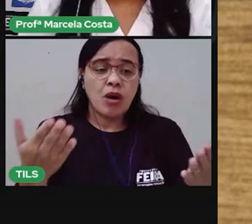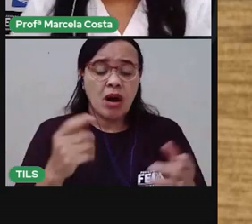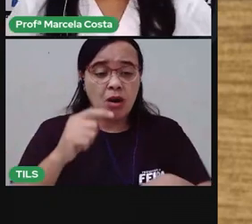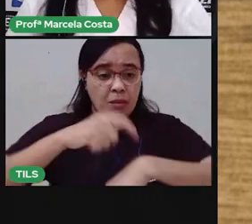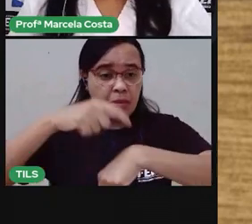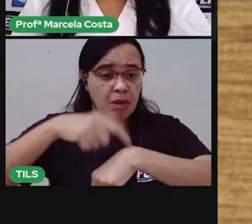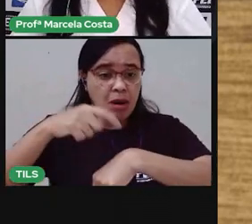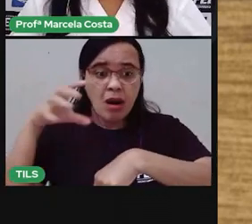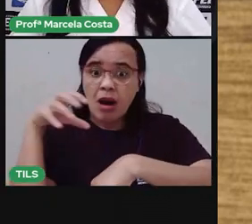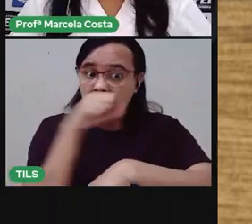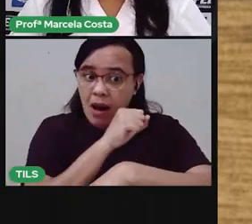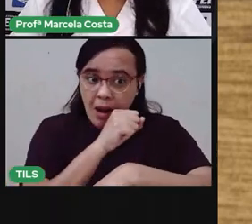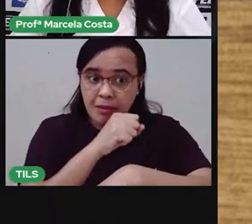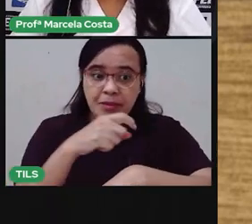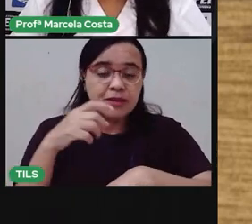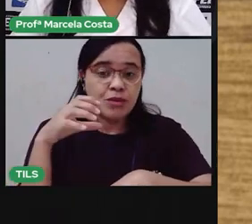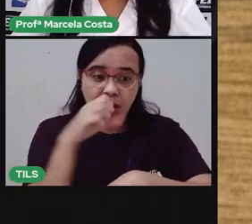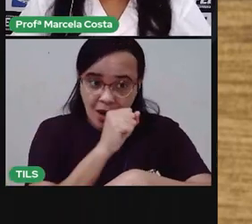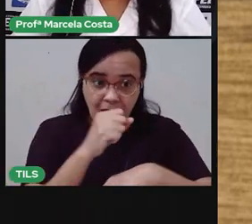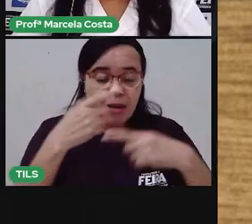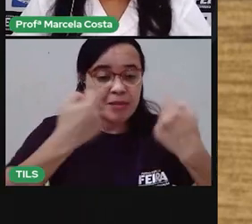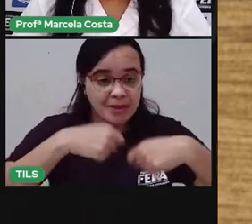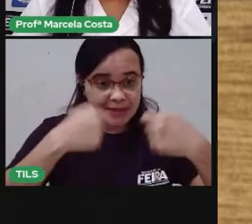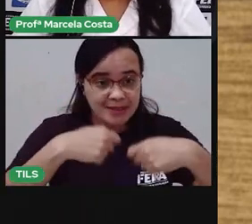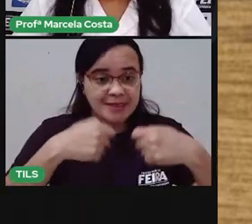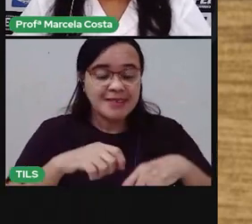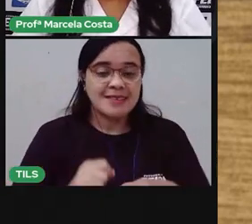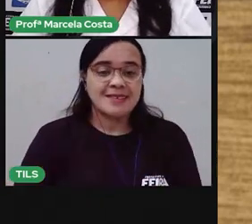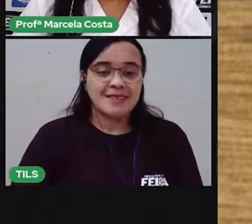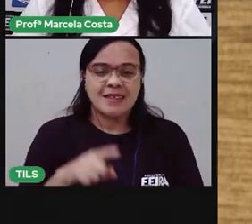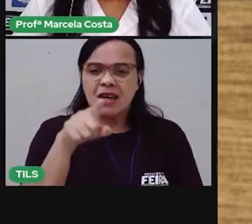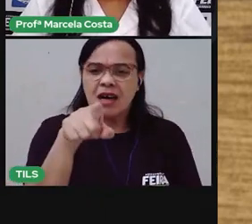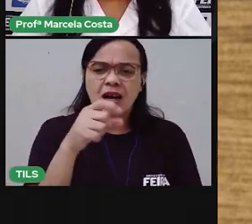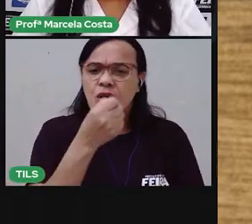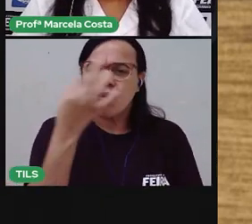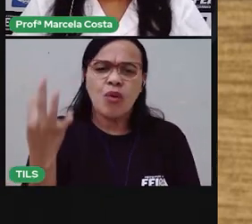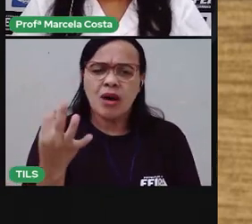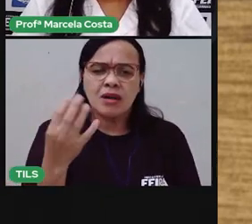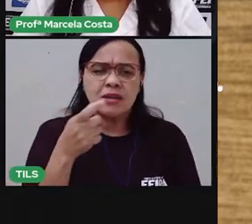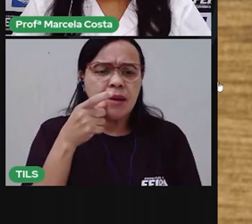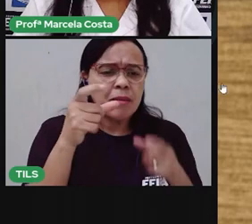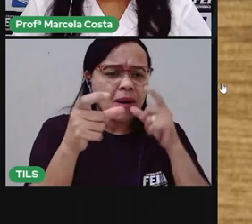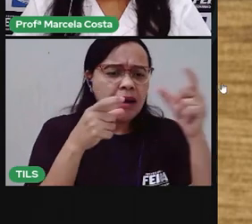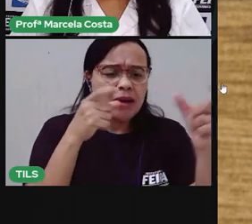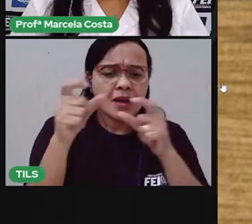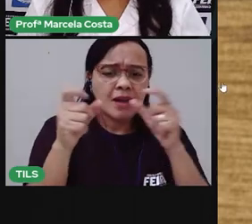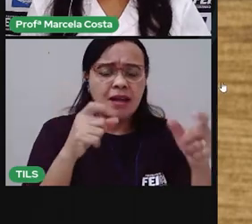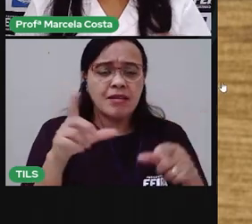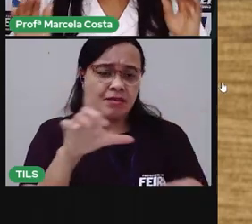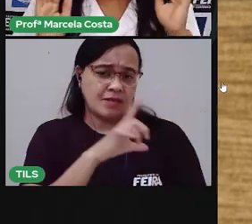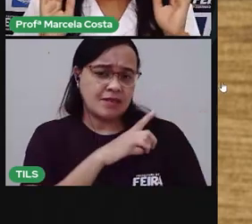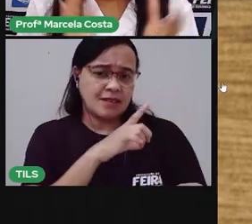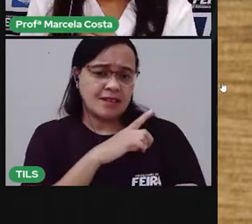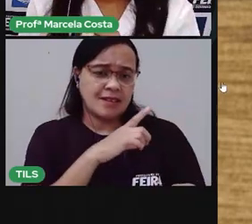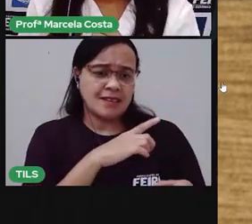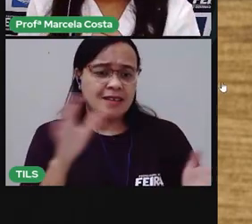tempo para fazer isso quantas sílabas tem aqui cachorro